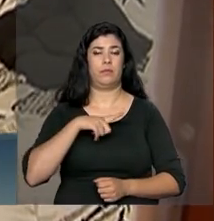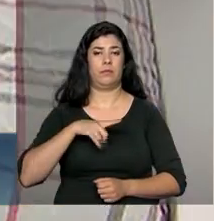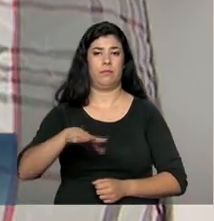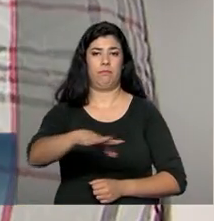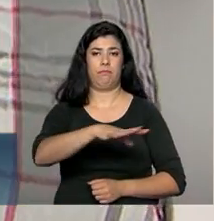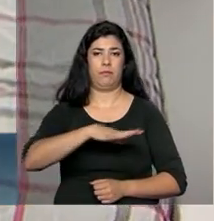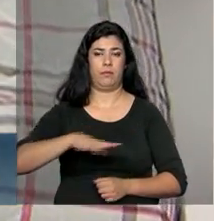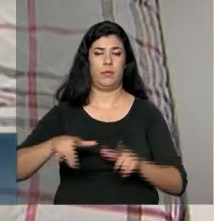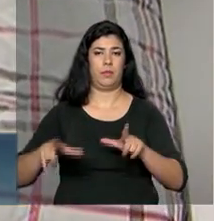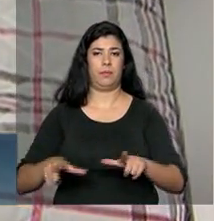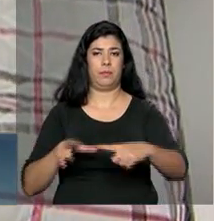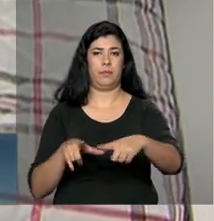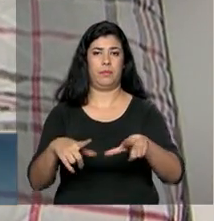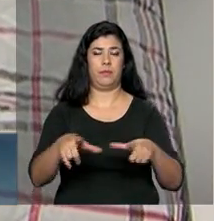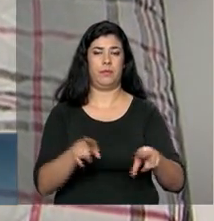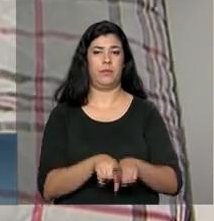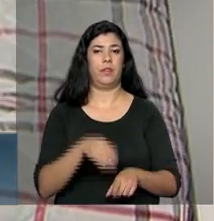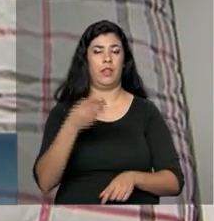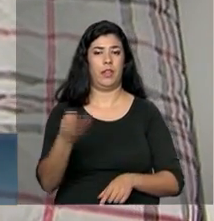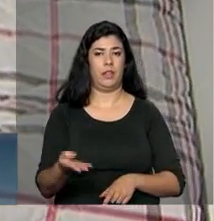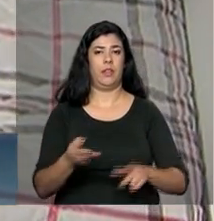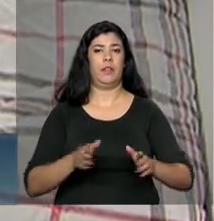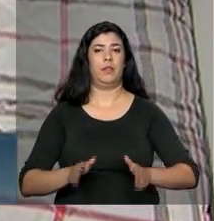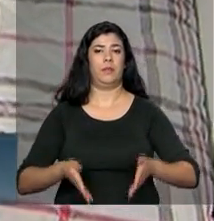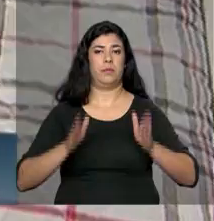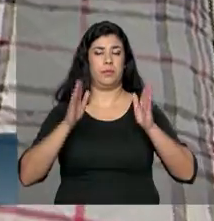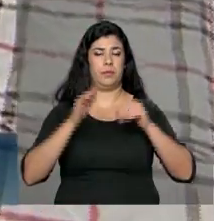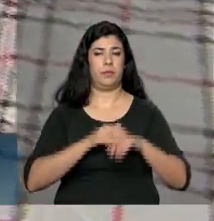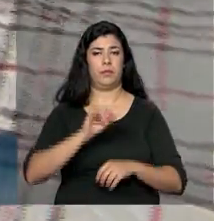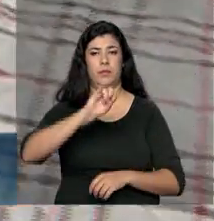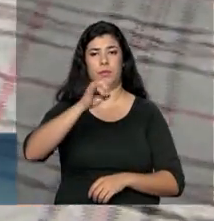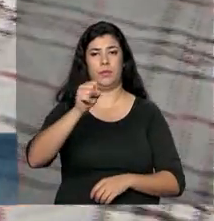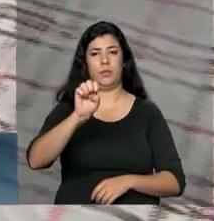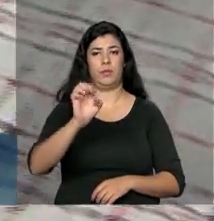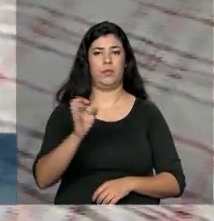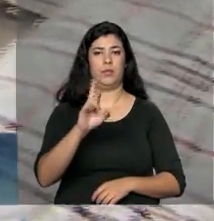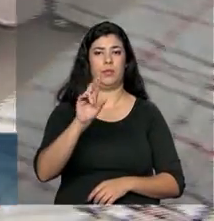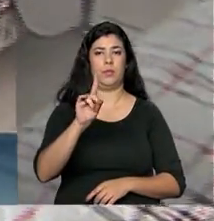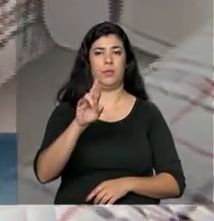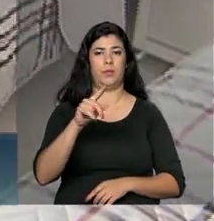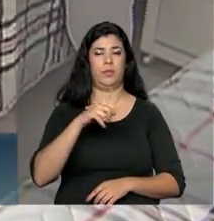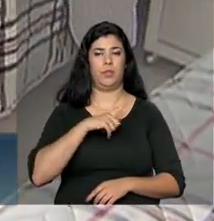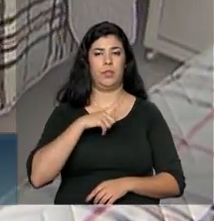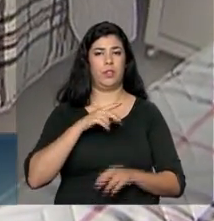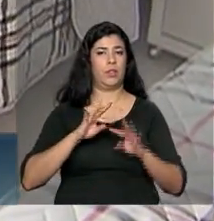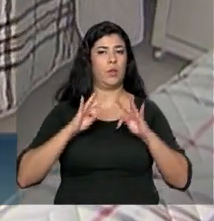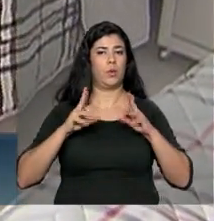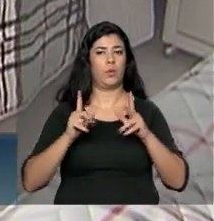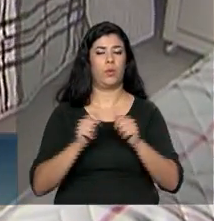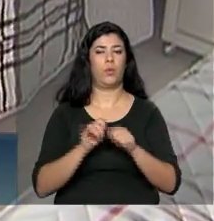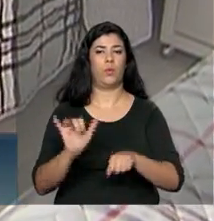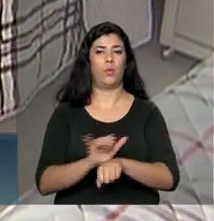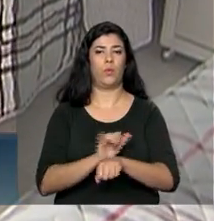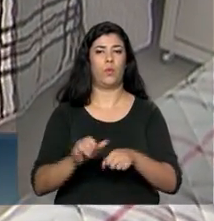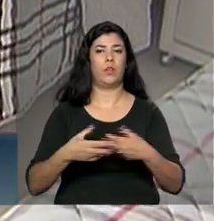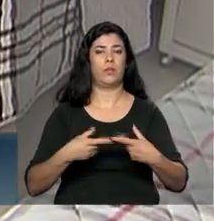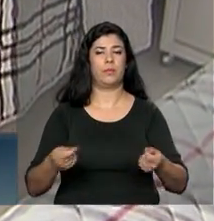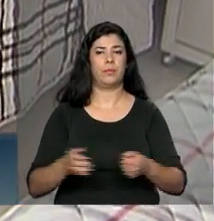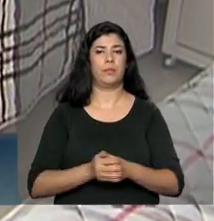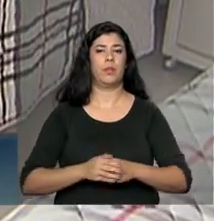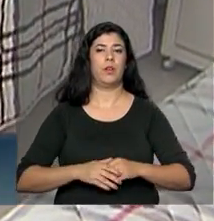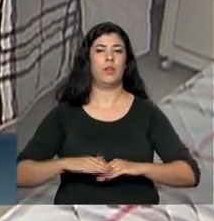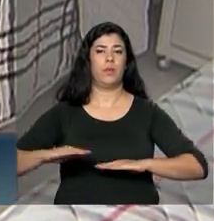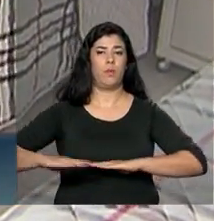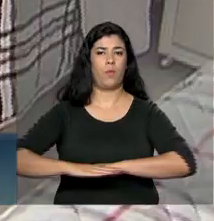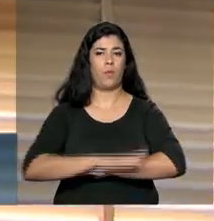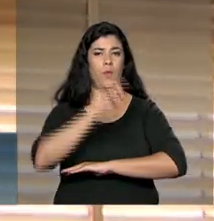Residencial José Rodrigues de Souza ele é equipado com infraestrutura completa pavimentação redes de